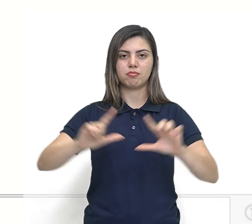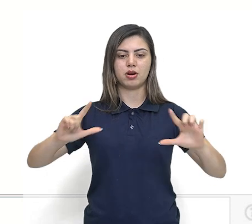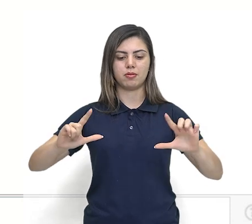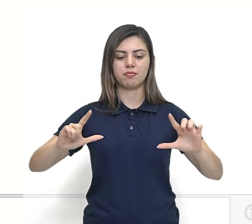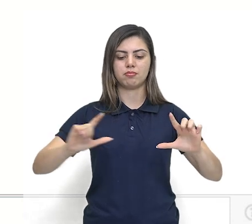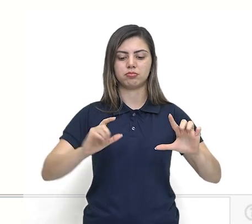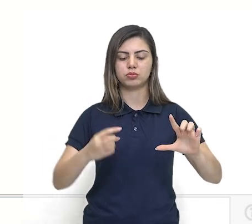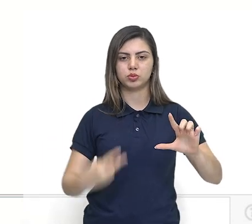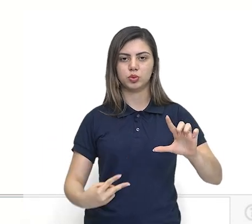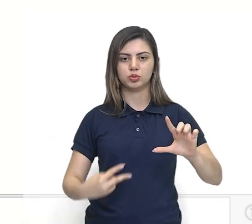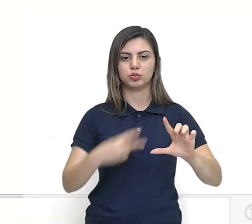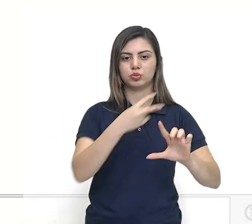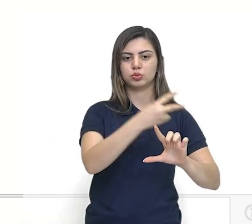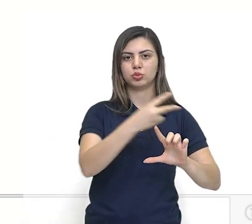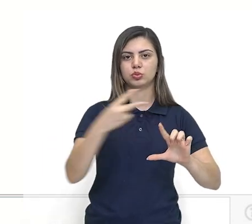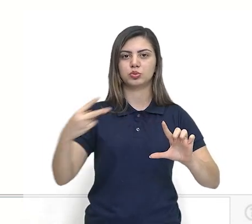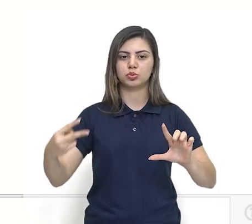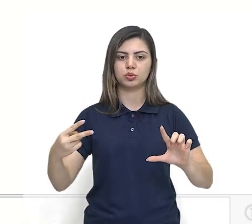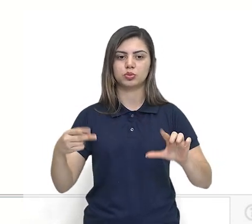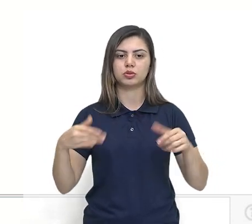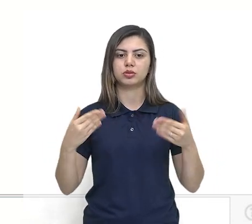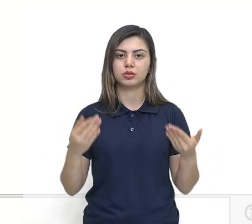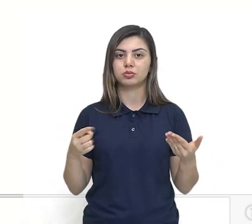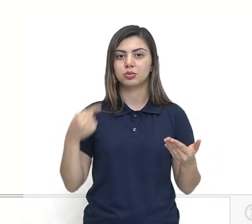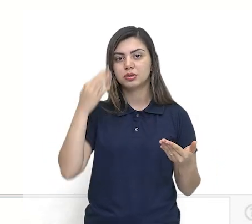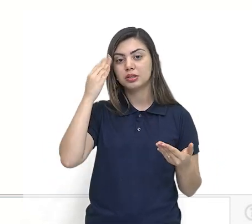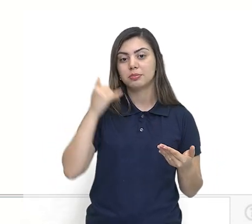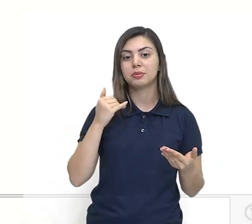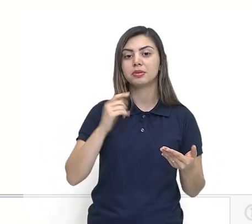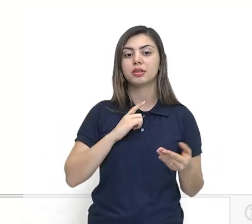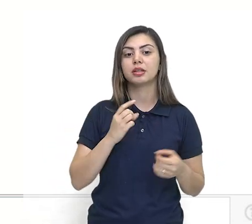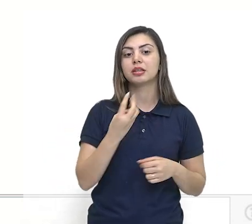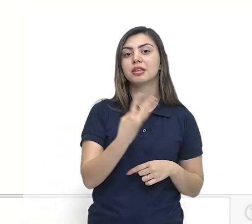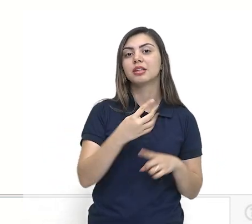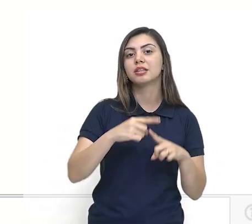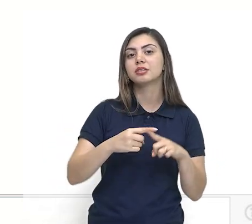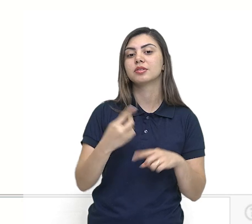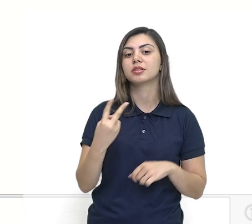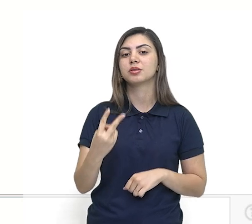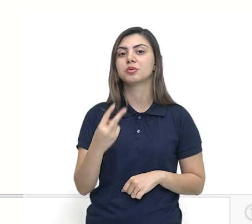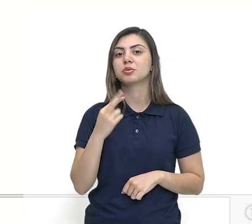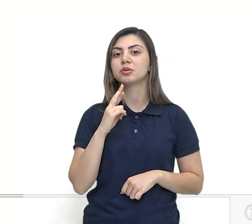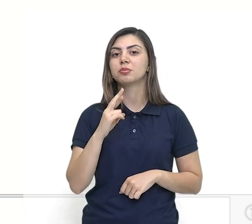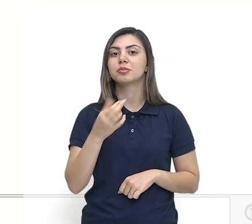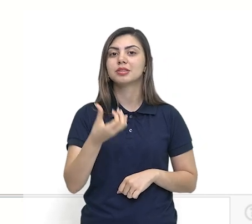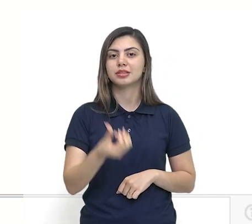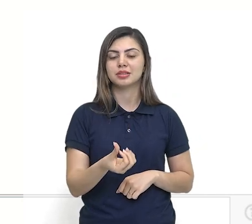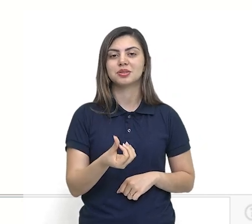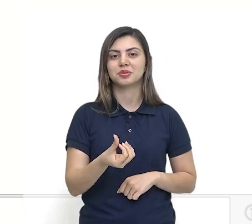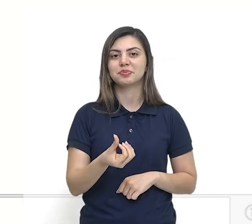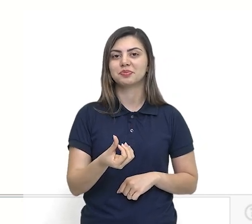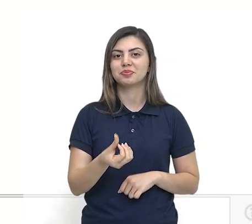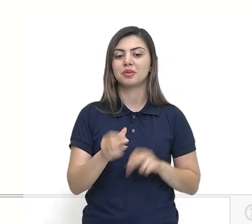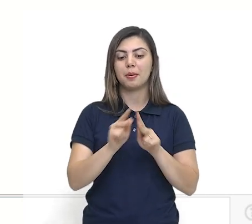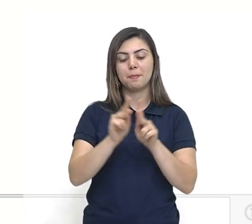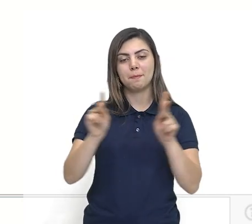para quanto? 2. Então o perímetro passou a ser quanto? 3 vezes 2, 6,